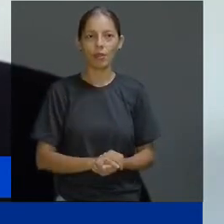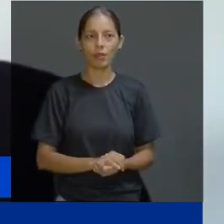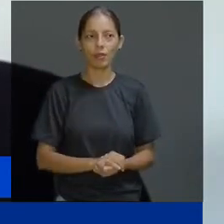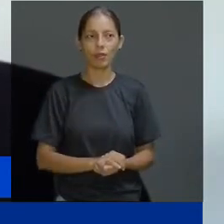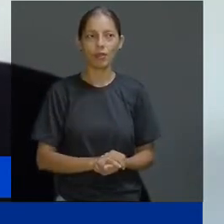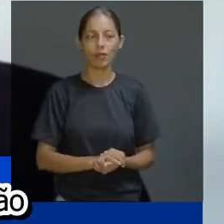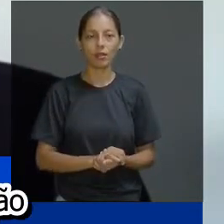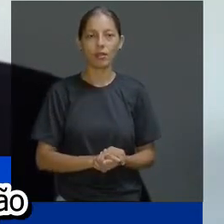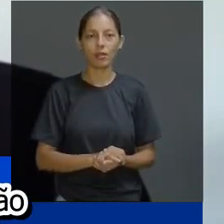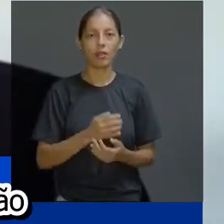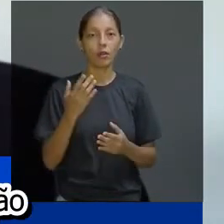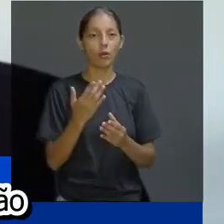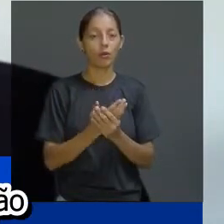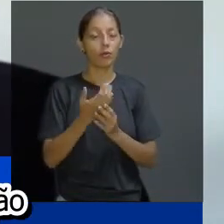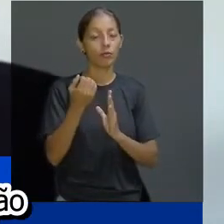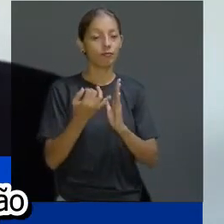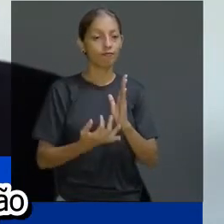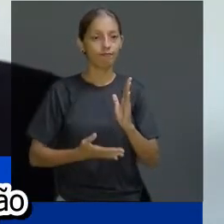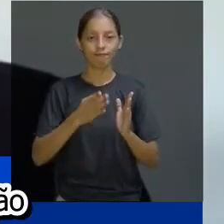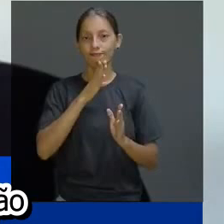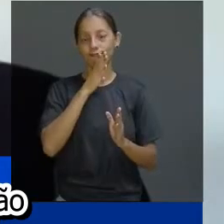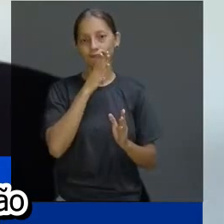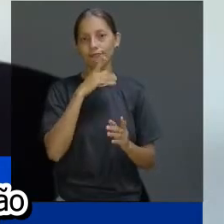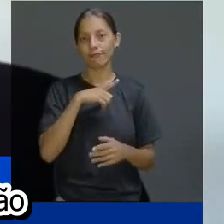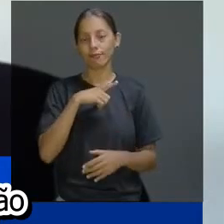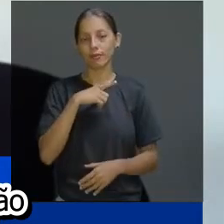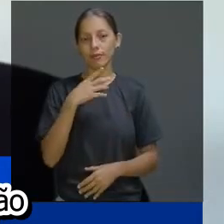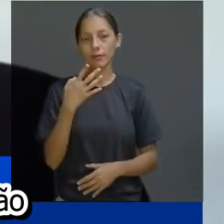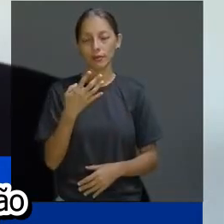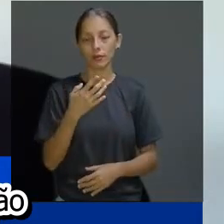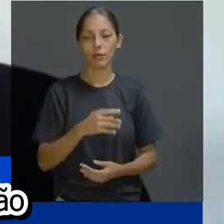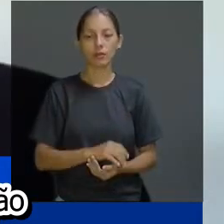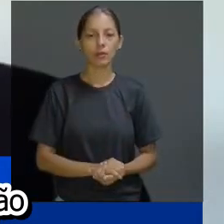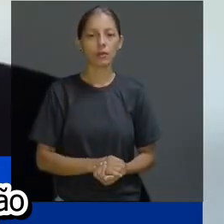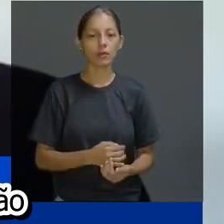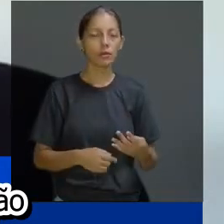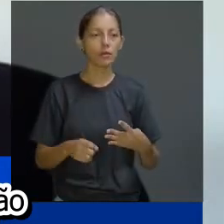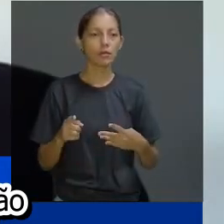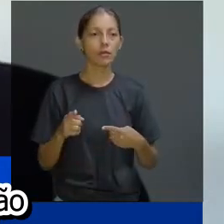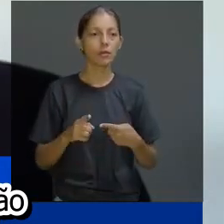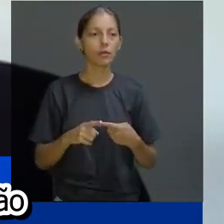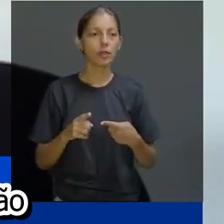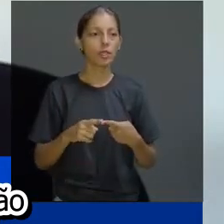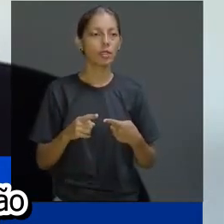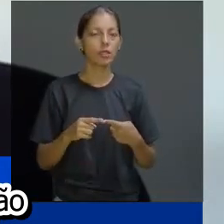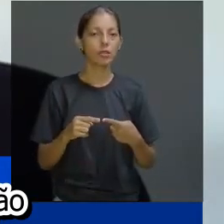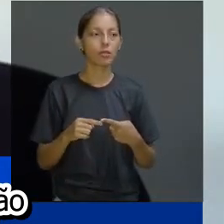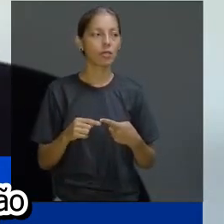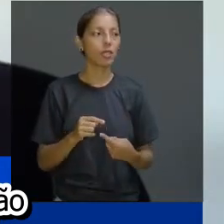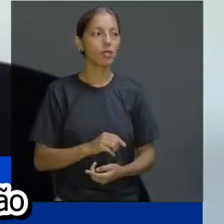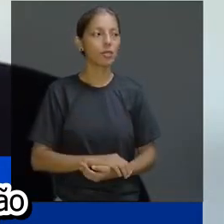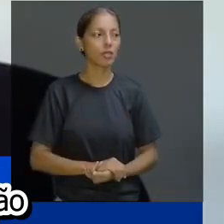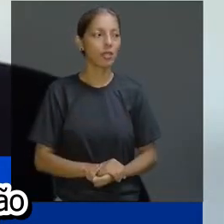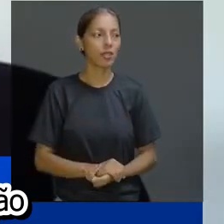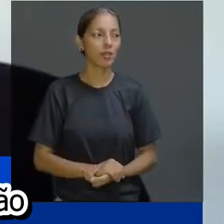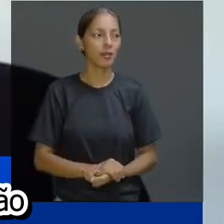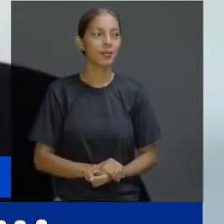embargado. São elas, primeiro, inexistência de manifestação sobre licitude da